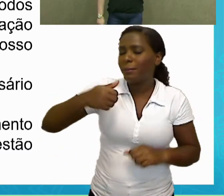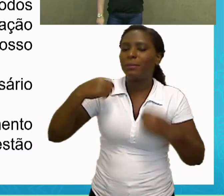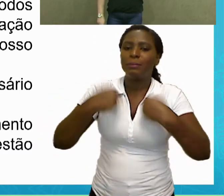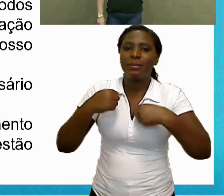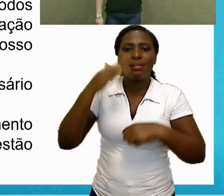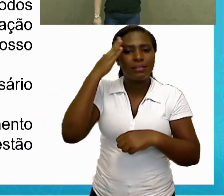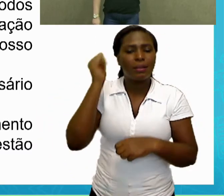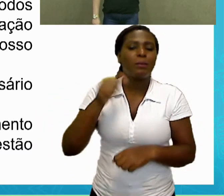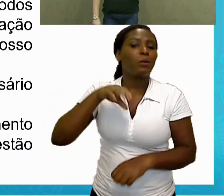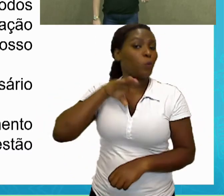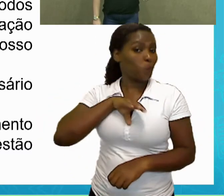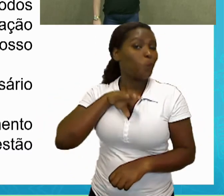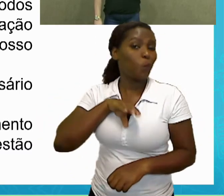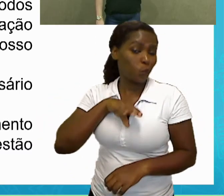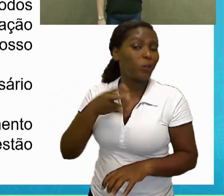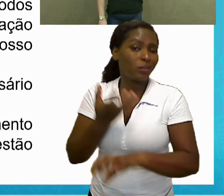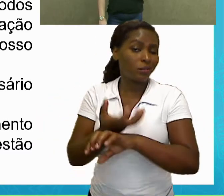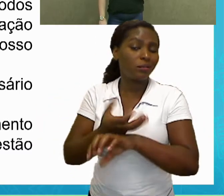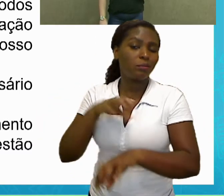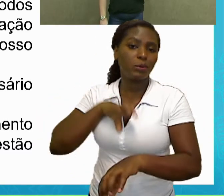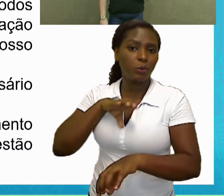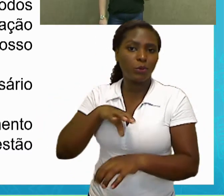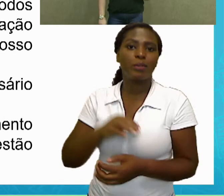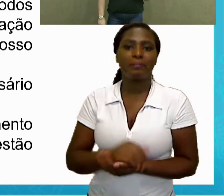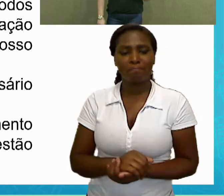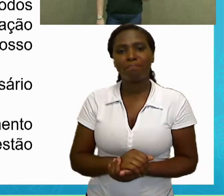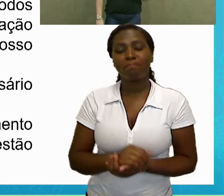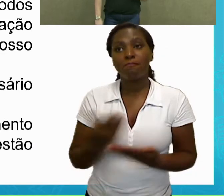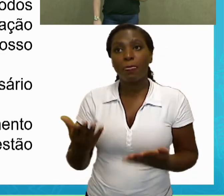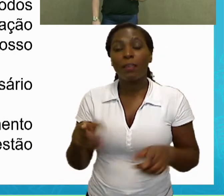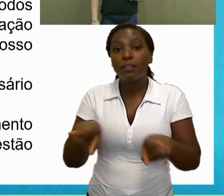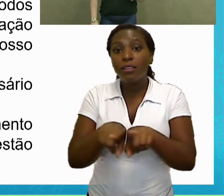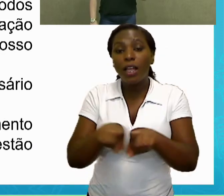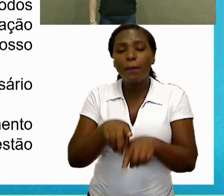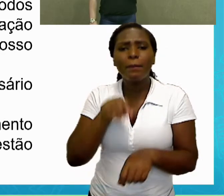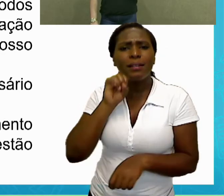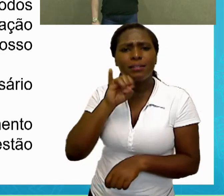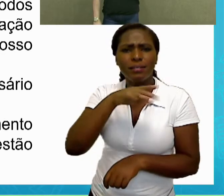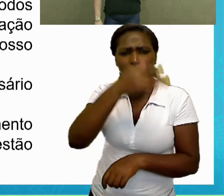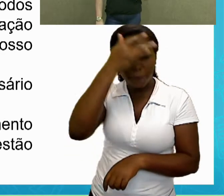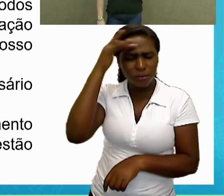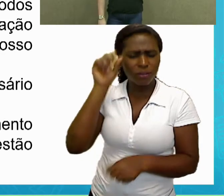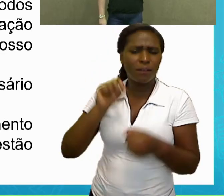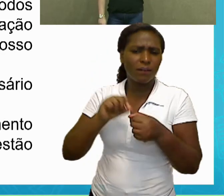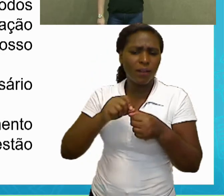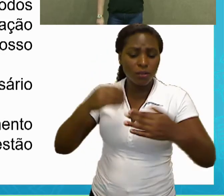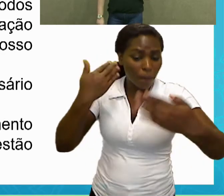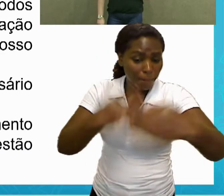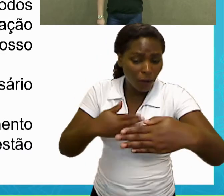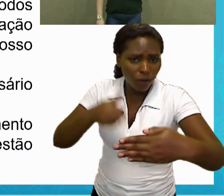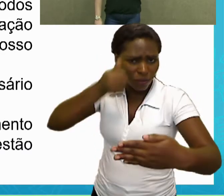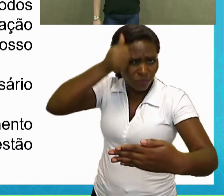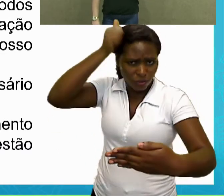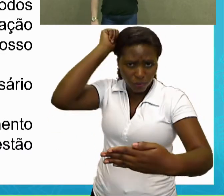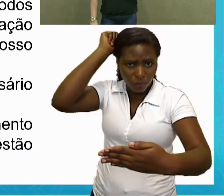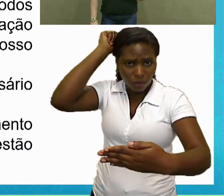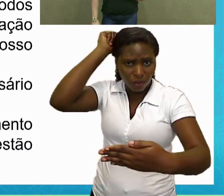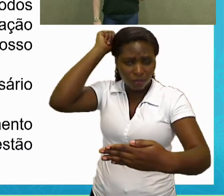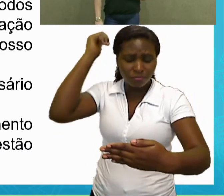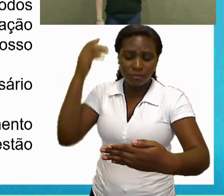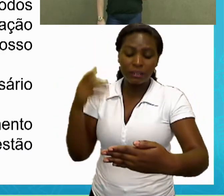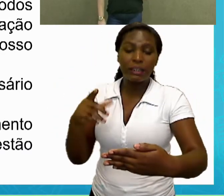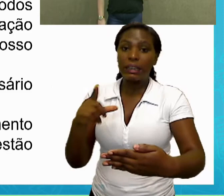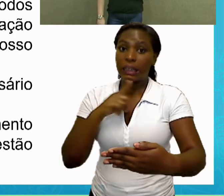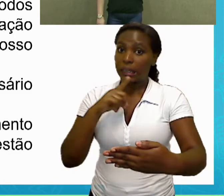português muito maior do que as pessoas estão acostumadas a saberem sobre o